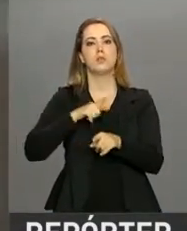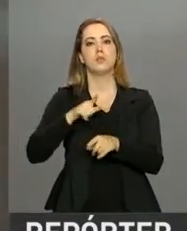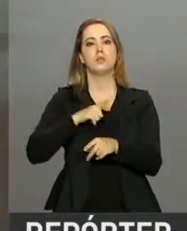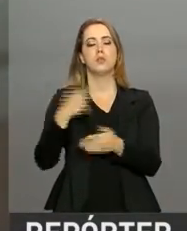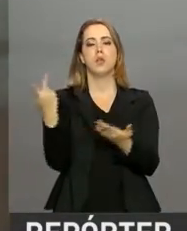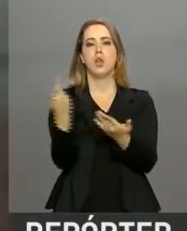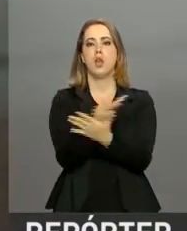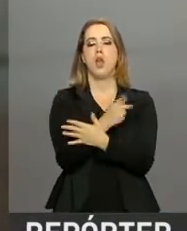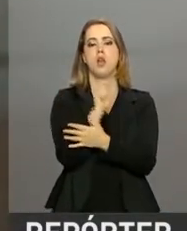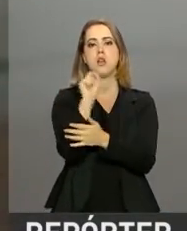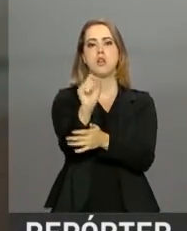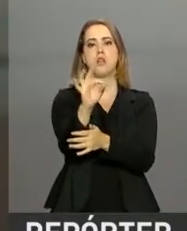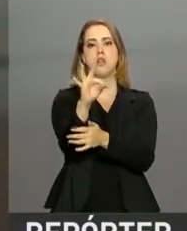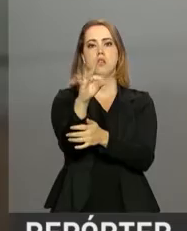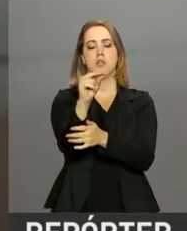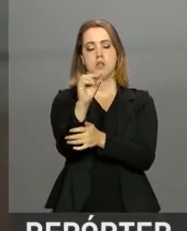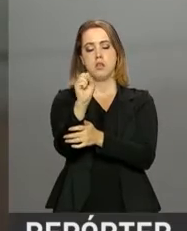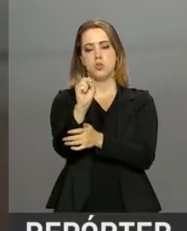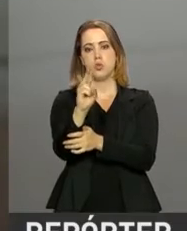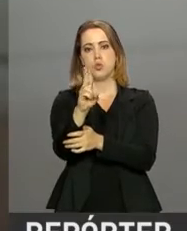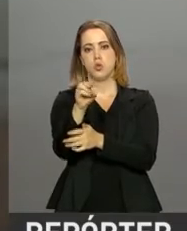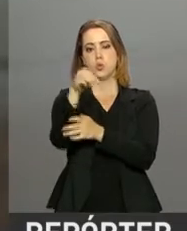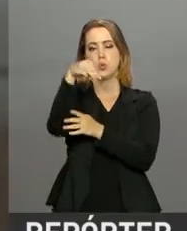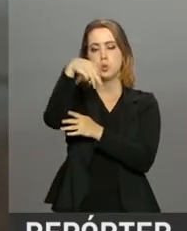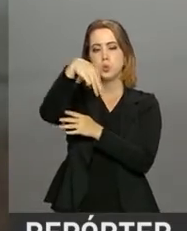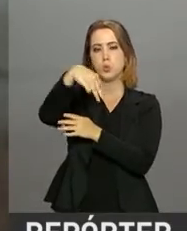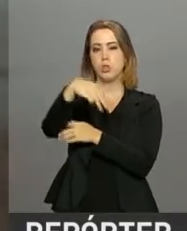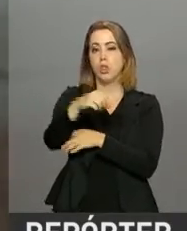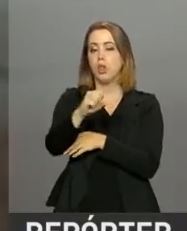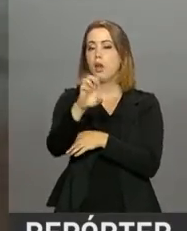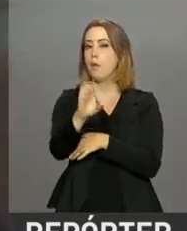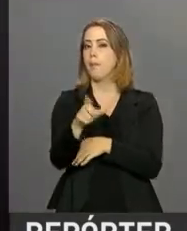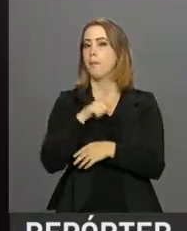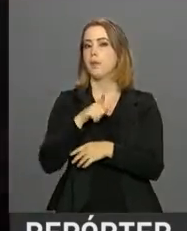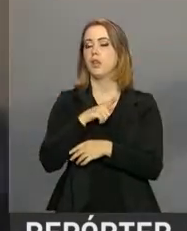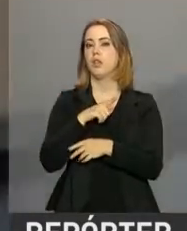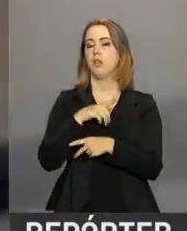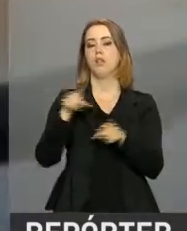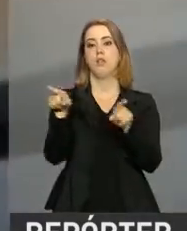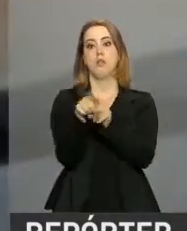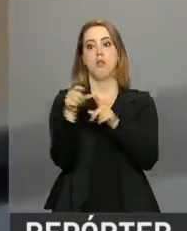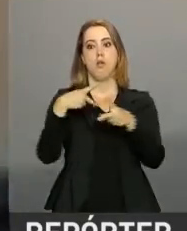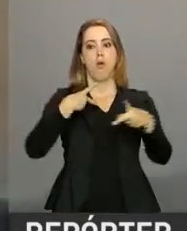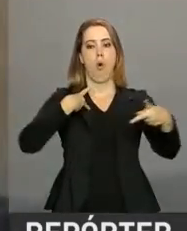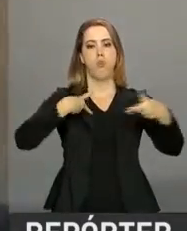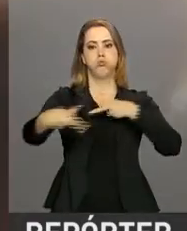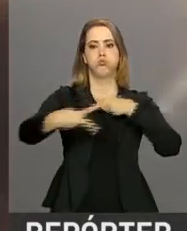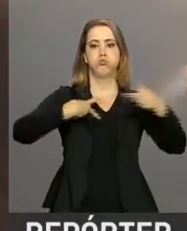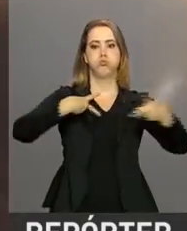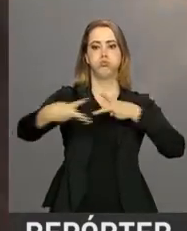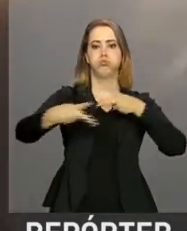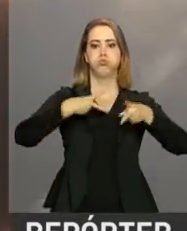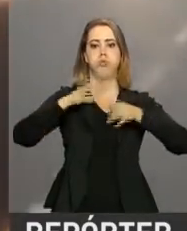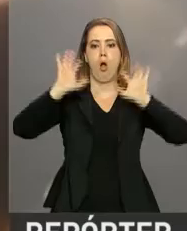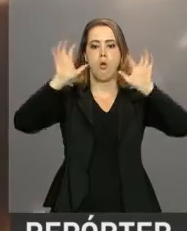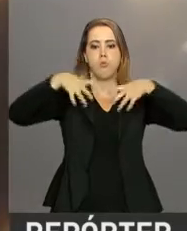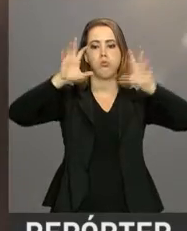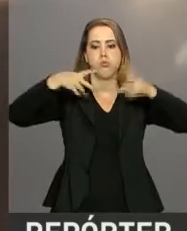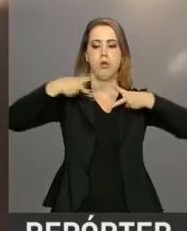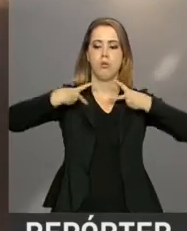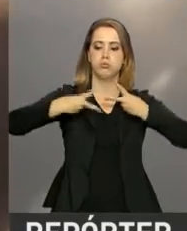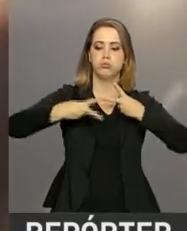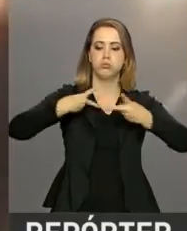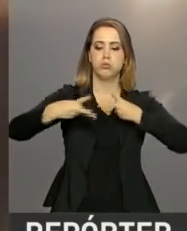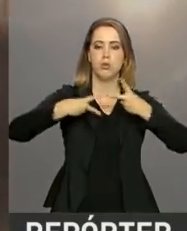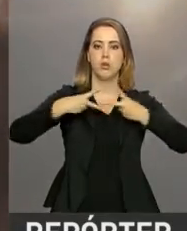a chamada de tsunami meteorológica que é quando ocorre o deslocamento de nuvens